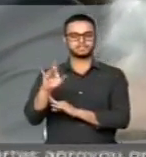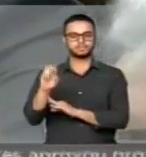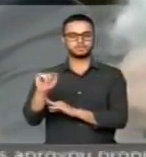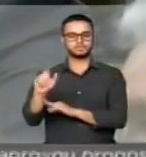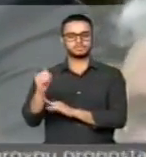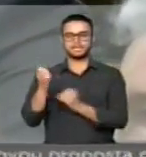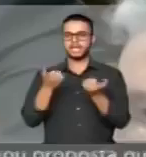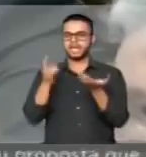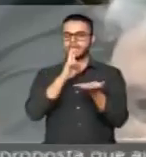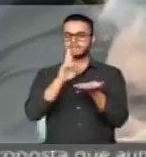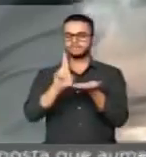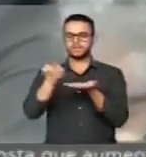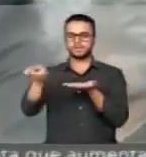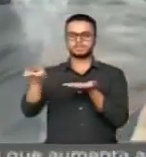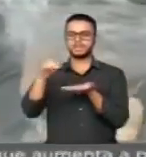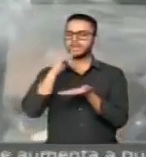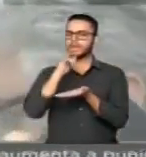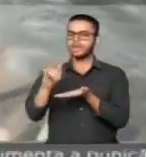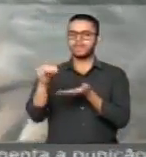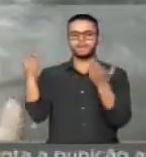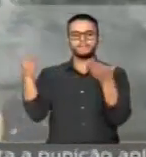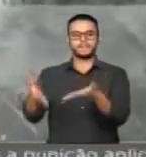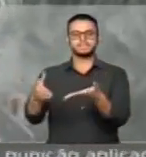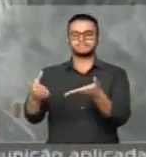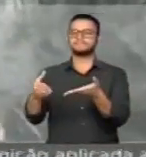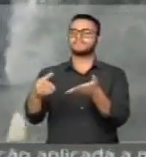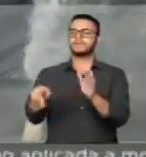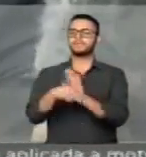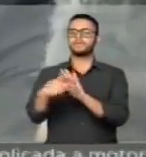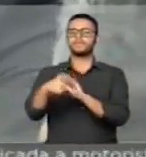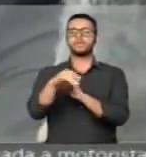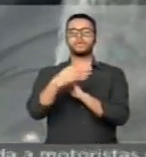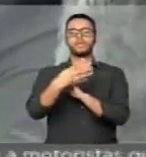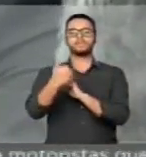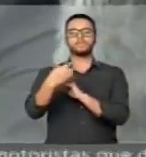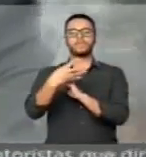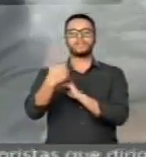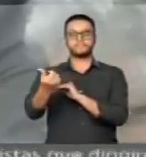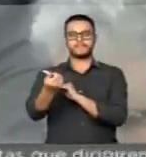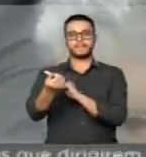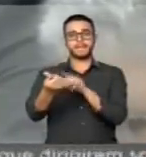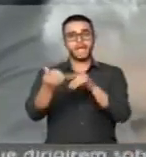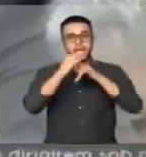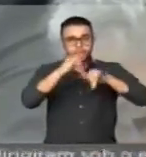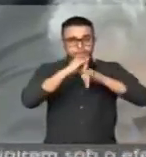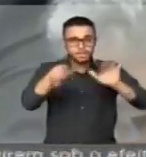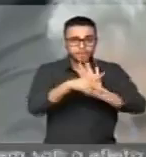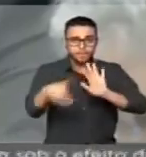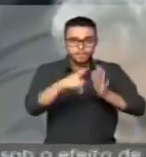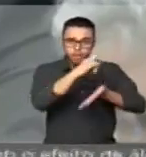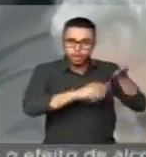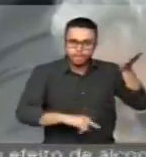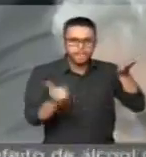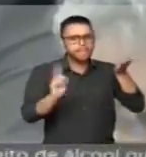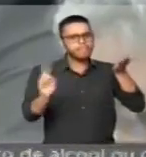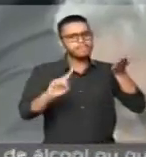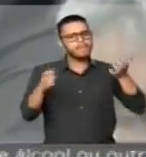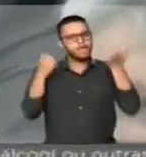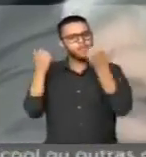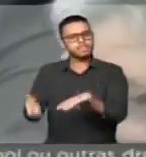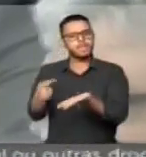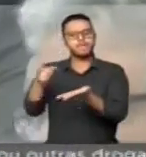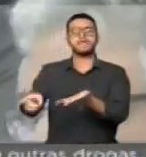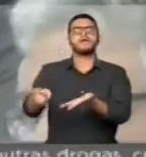resposta, dizendo que, como faz parte do inquérito 4146, as informações e os documentos não foram disponibilizados